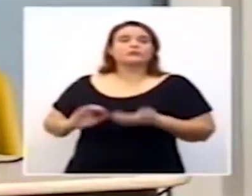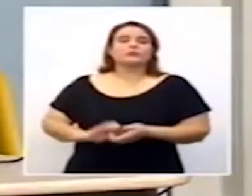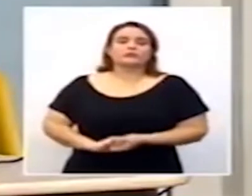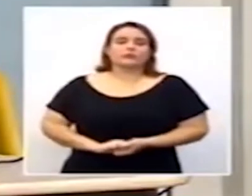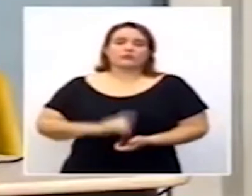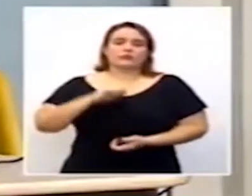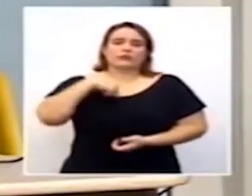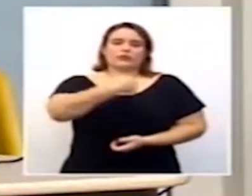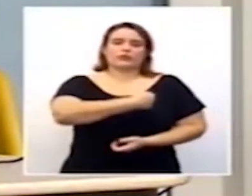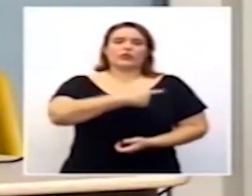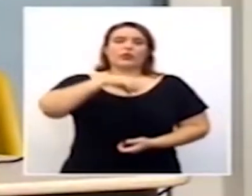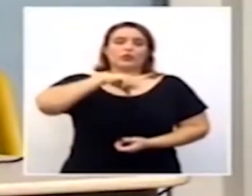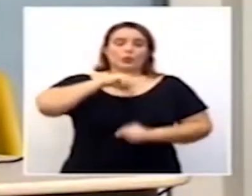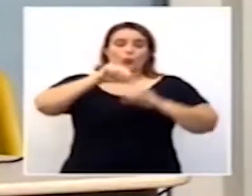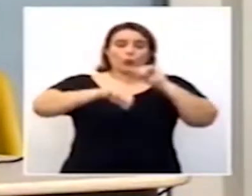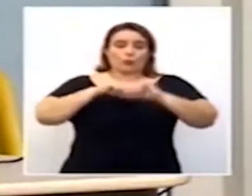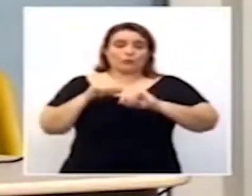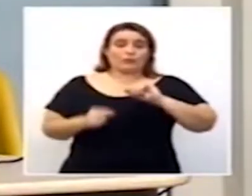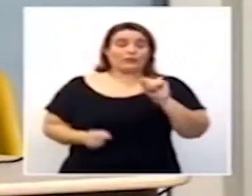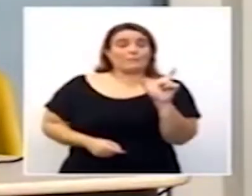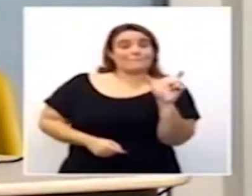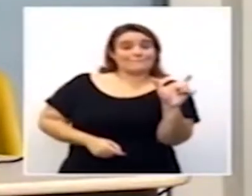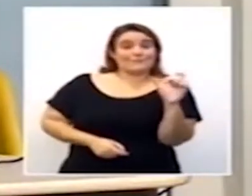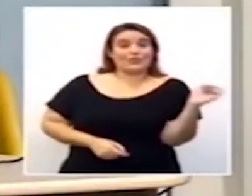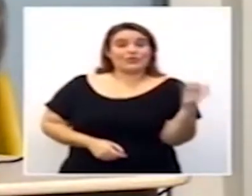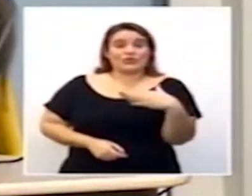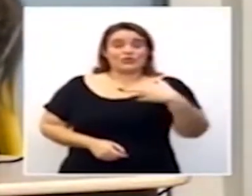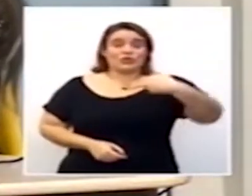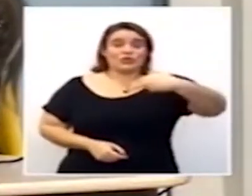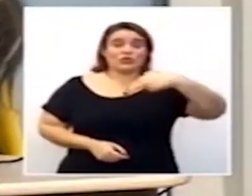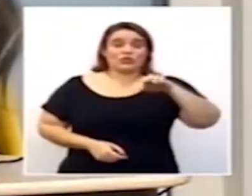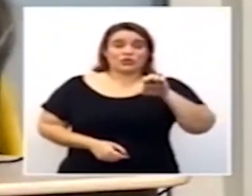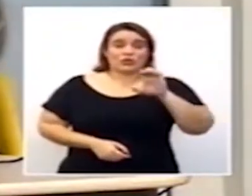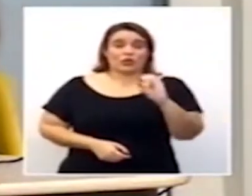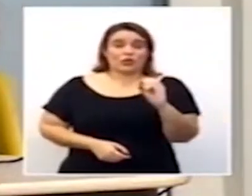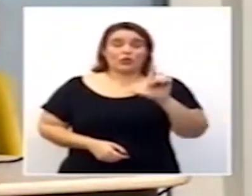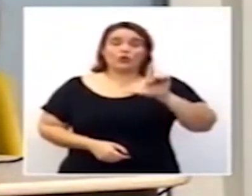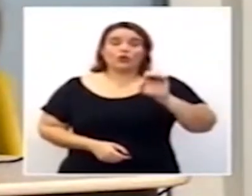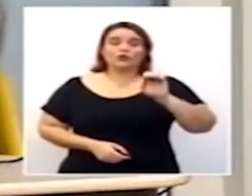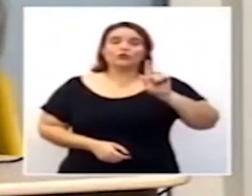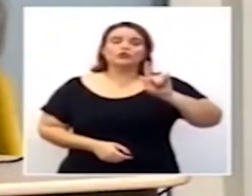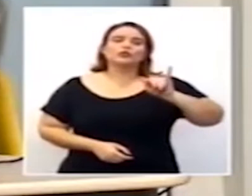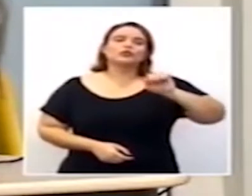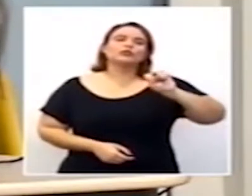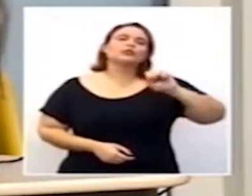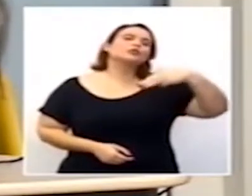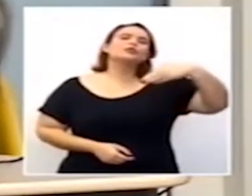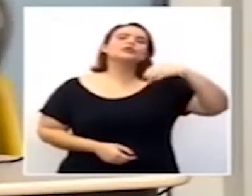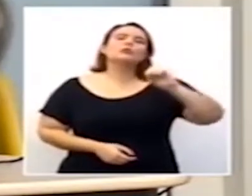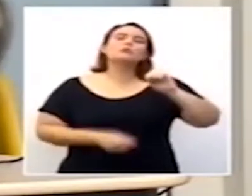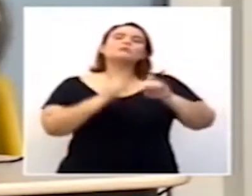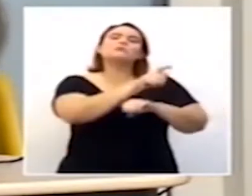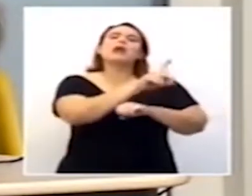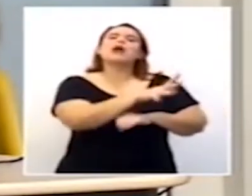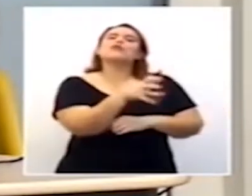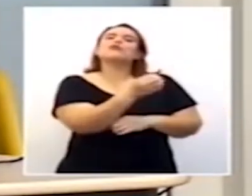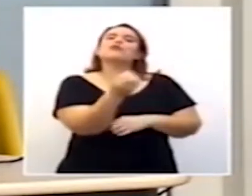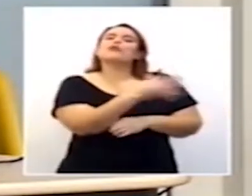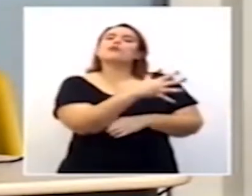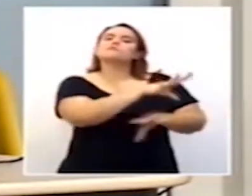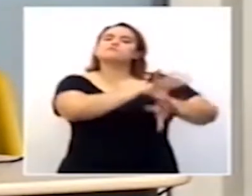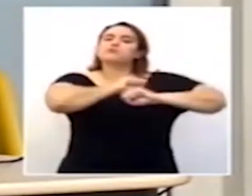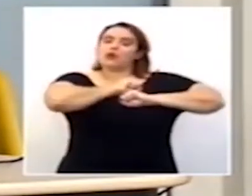tem nós temos também o que os neologismos que são as palavras novas e incorporação de palavras novas peças